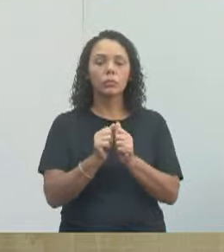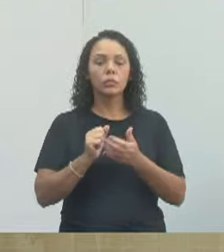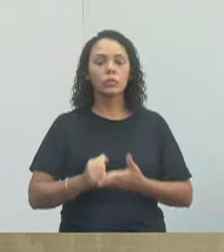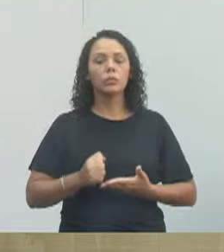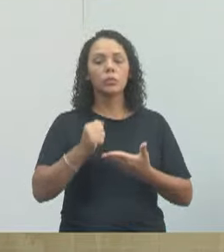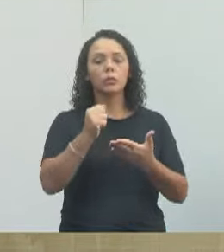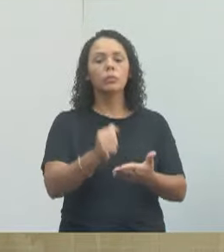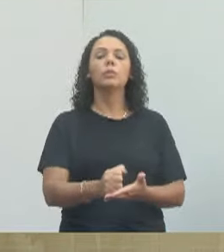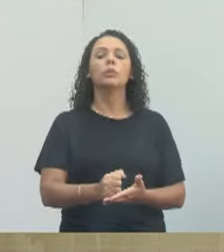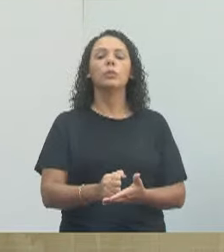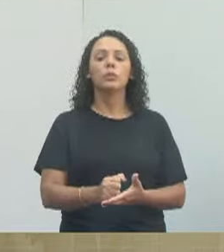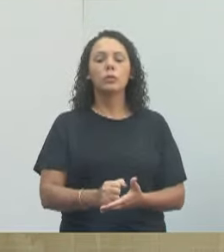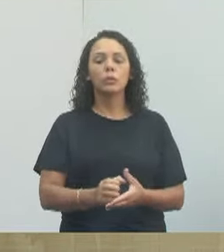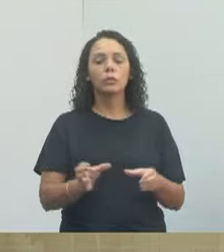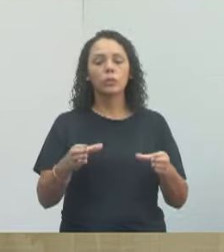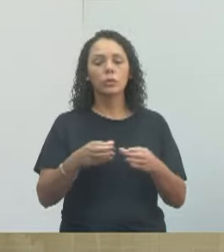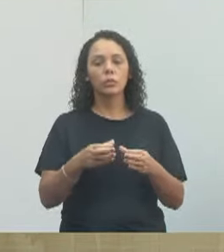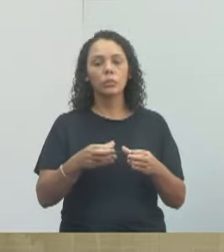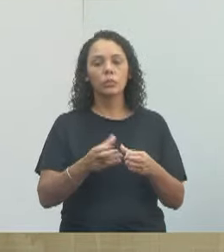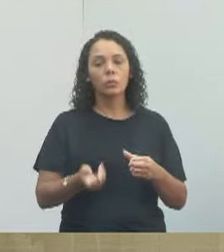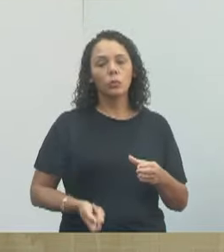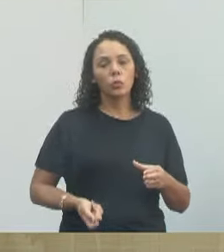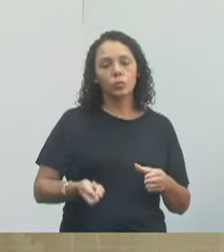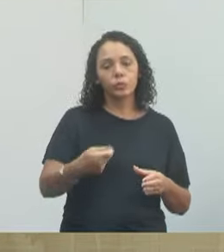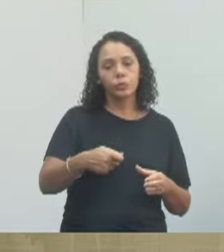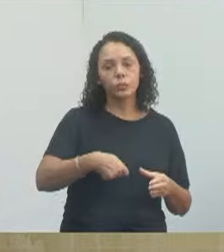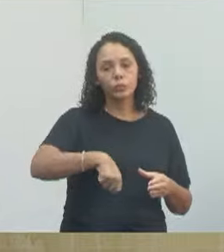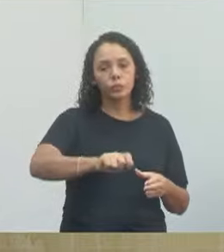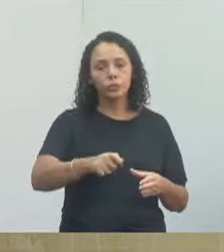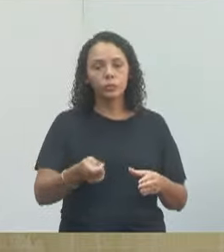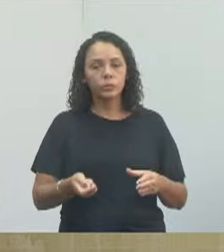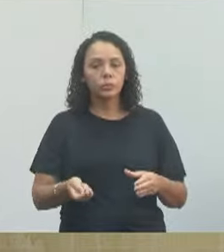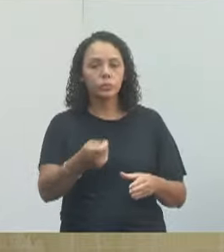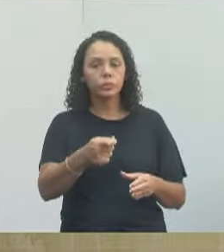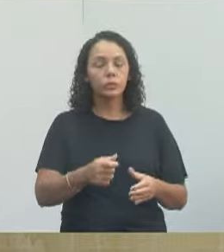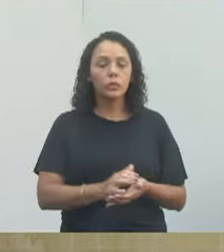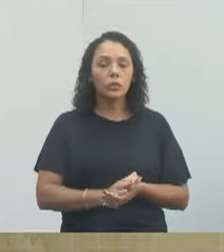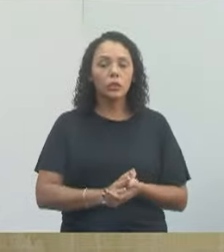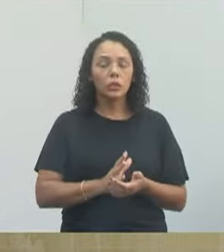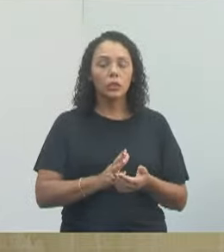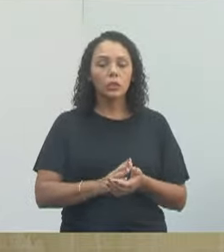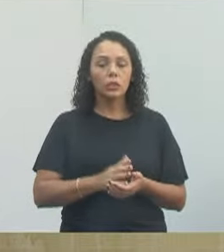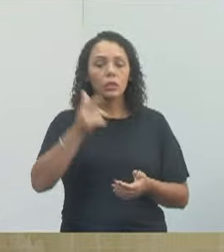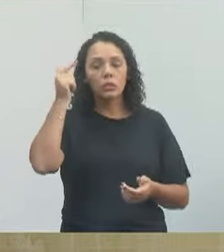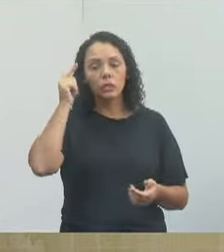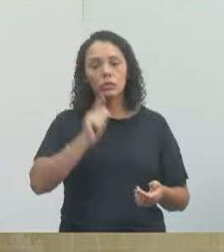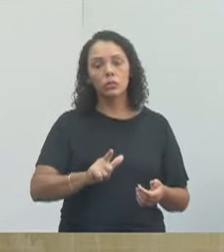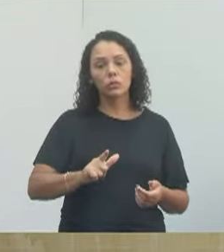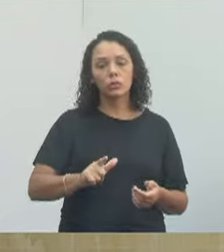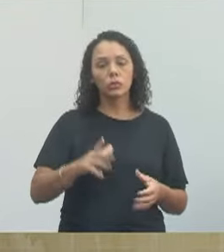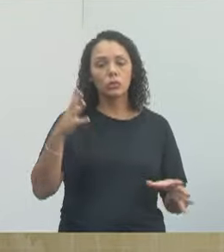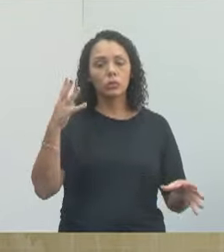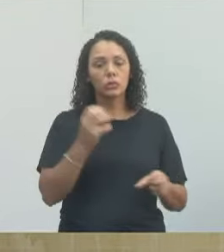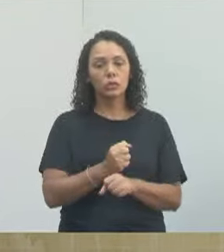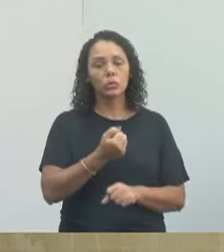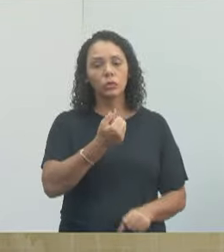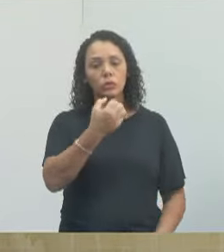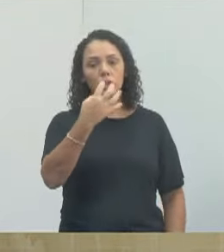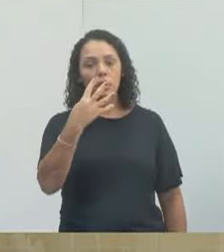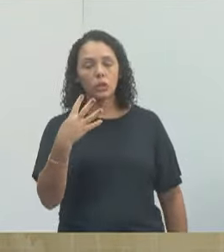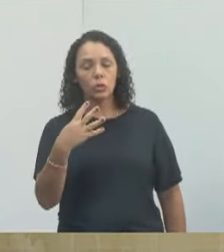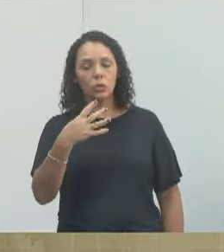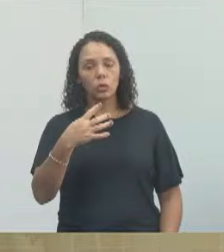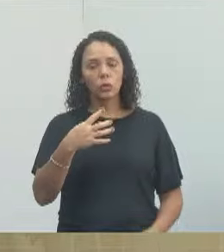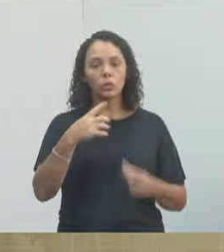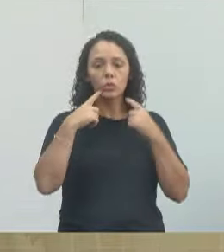que tem dado ao clube de tênis mesa de Jacarei que conquistou em conquistou um total de 14 medalhas